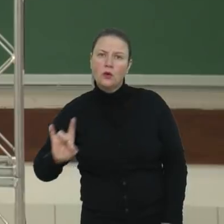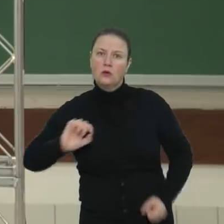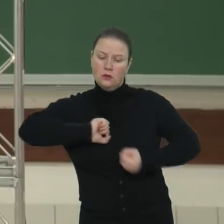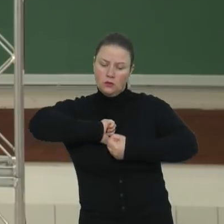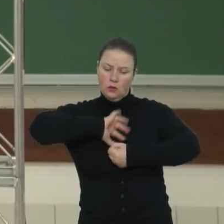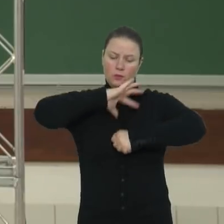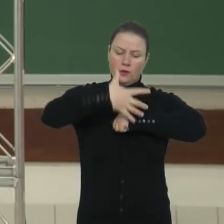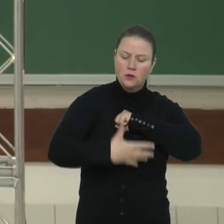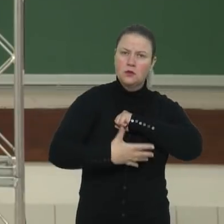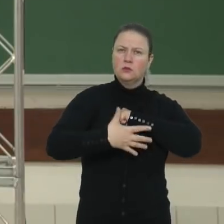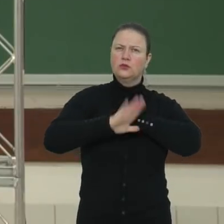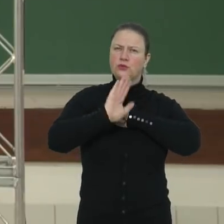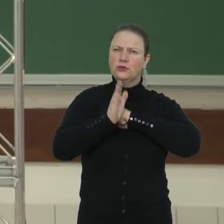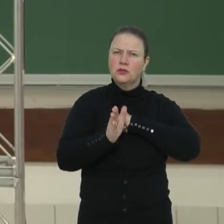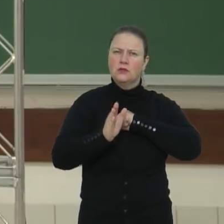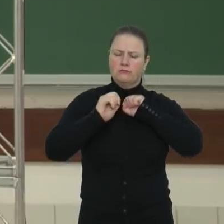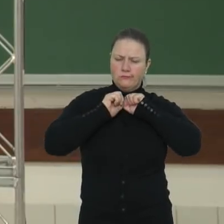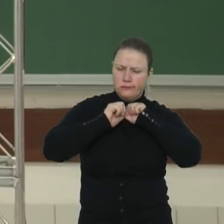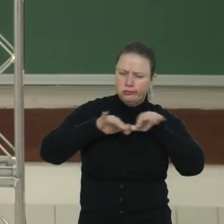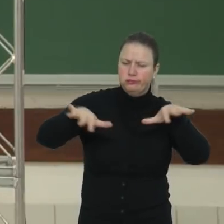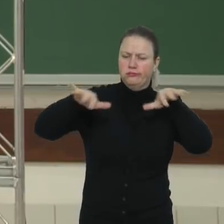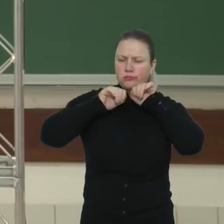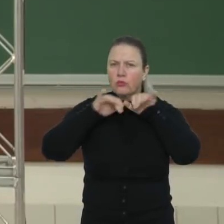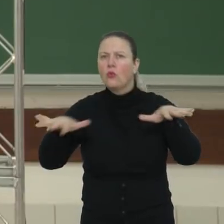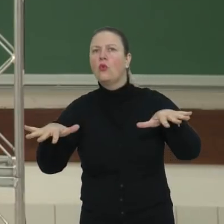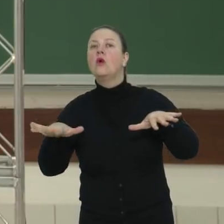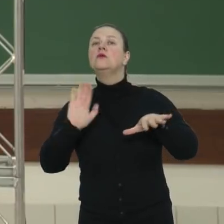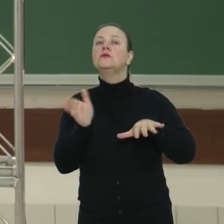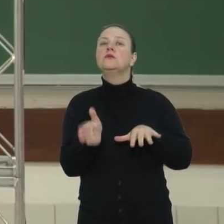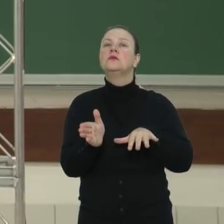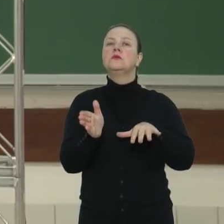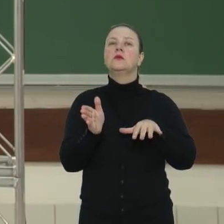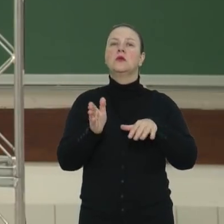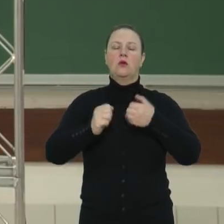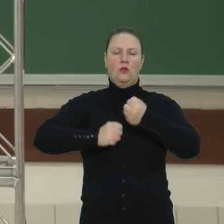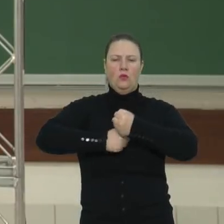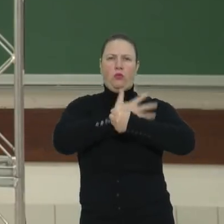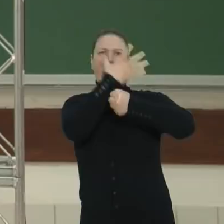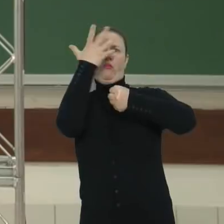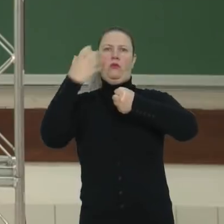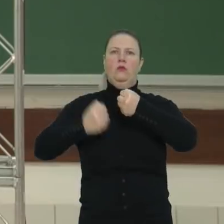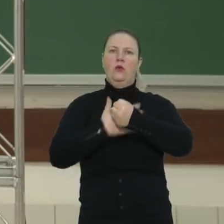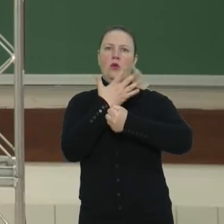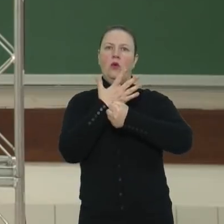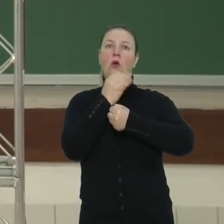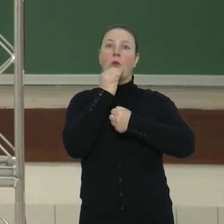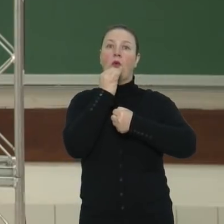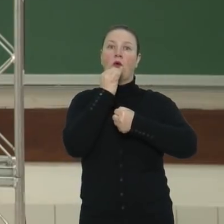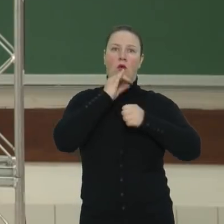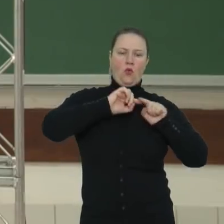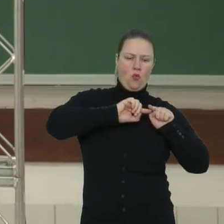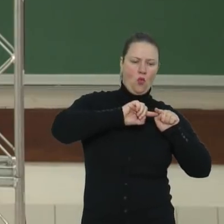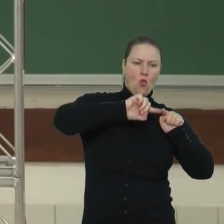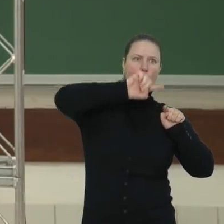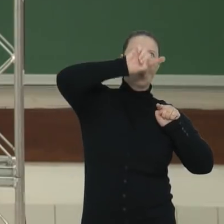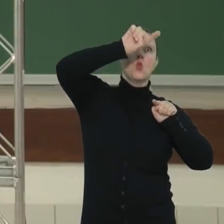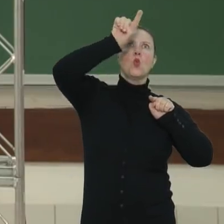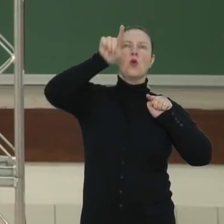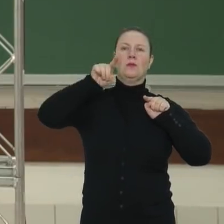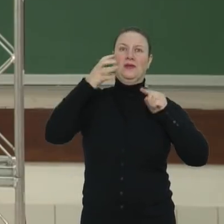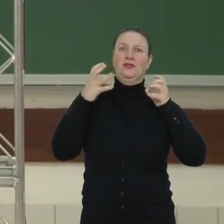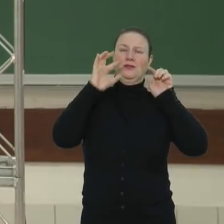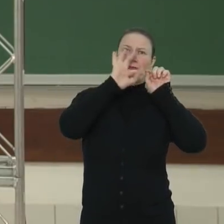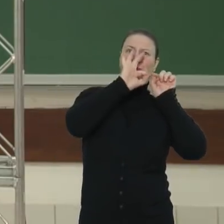né, vários comentários estão aparecendo sobre a função exponencial, a curva que está subindo ou que, né, que queremos que